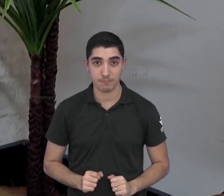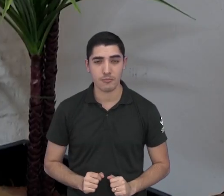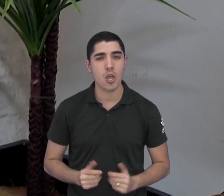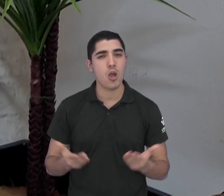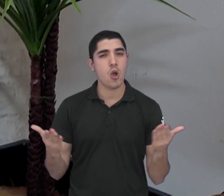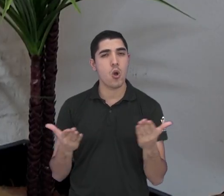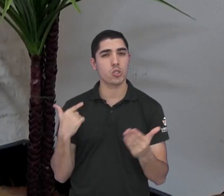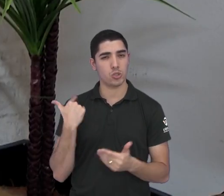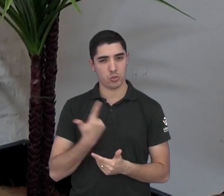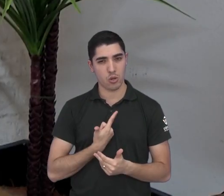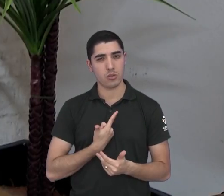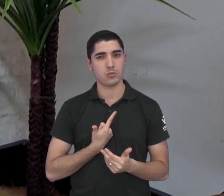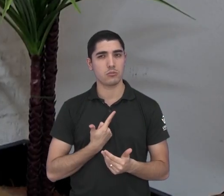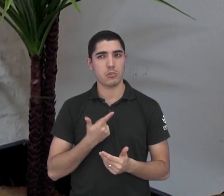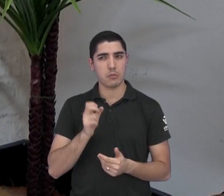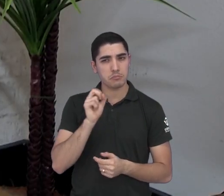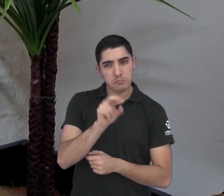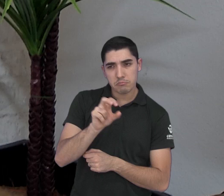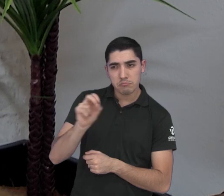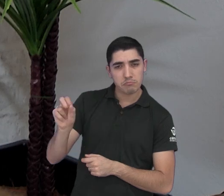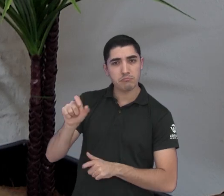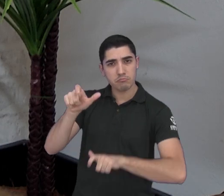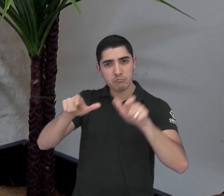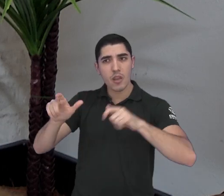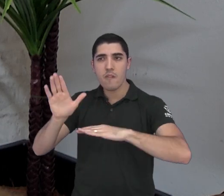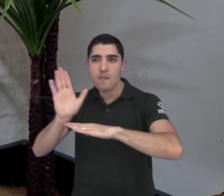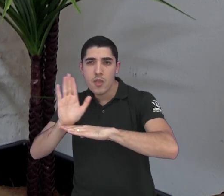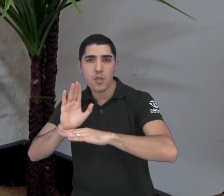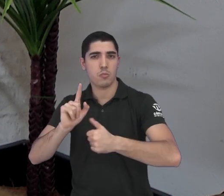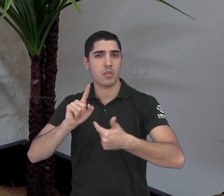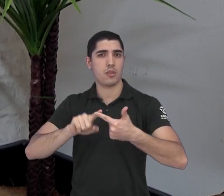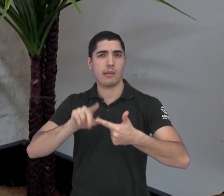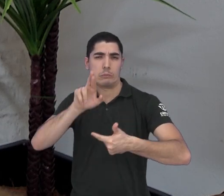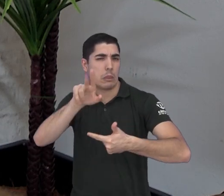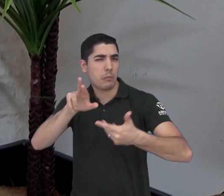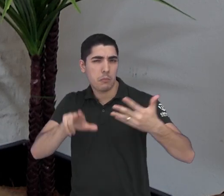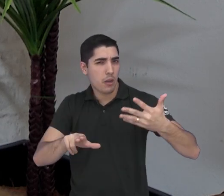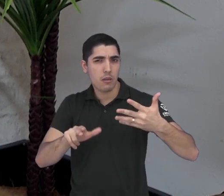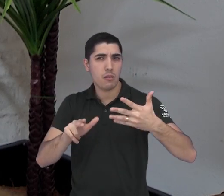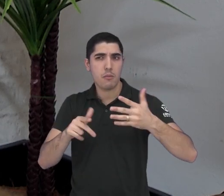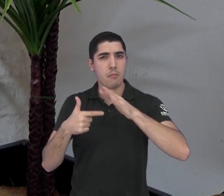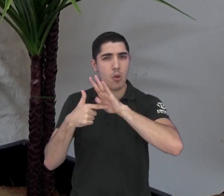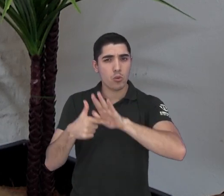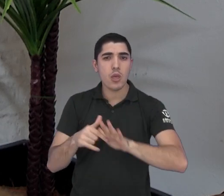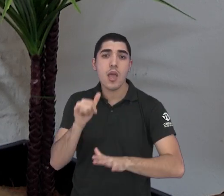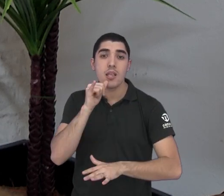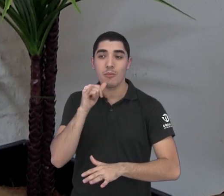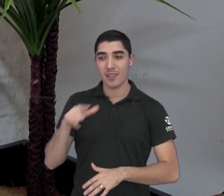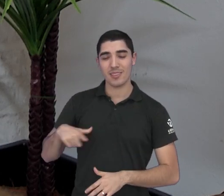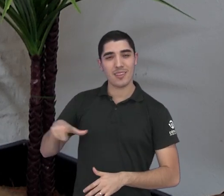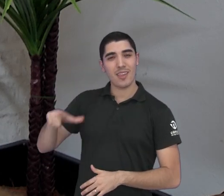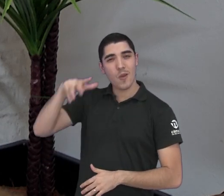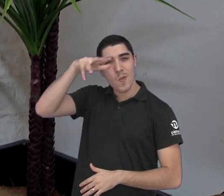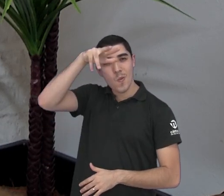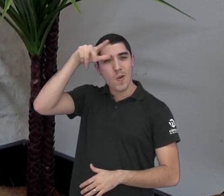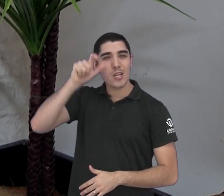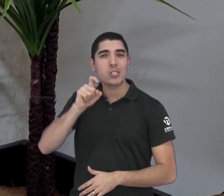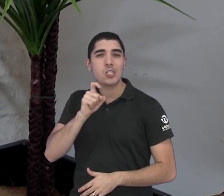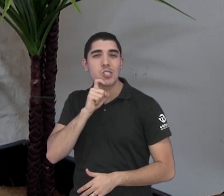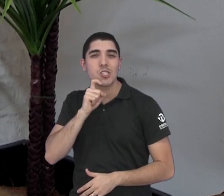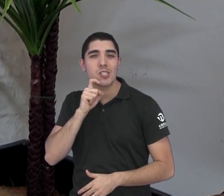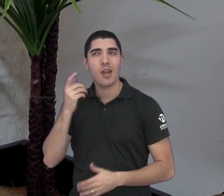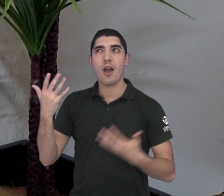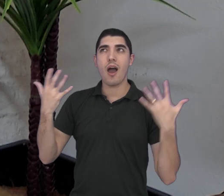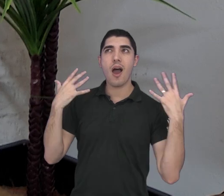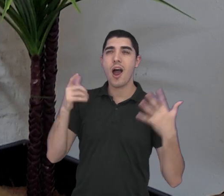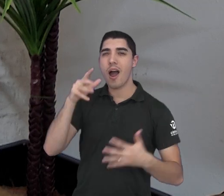está assistindo matérias, assistindo filmes, vem aquele refrigerante gelado num dia